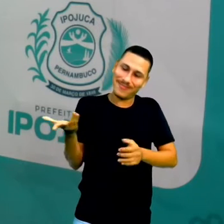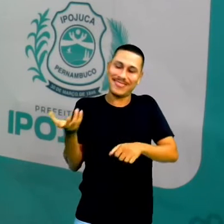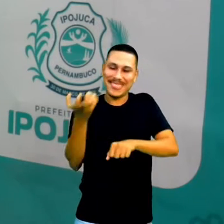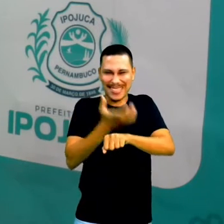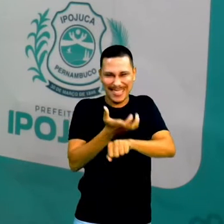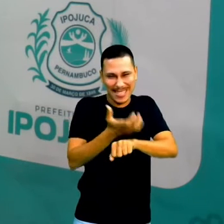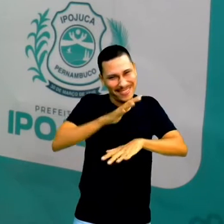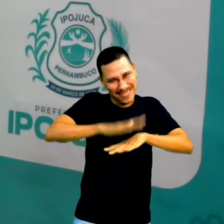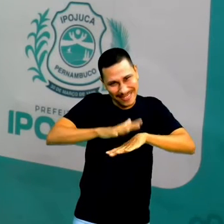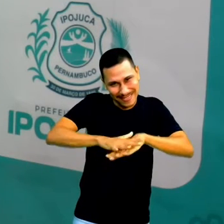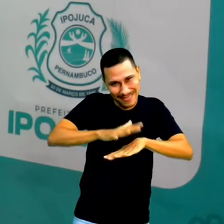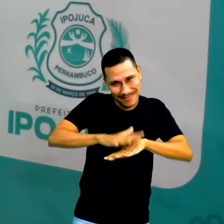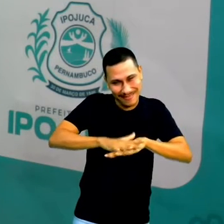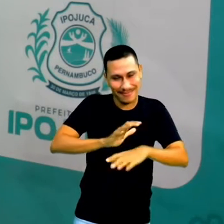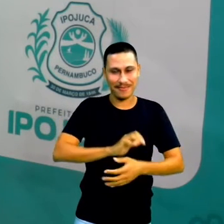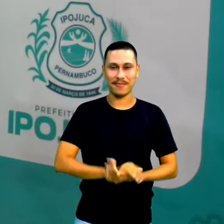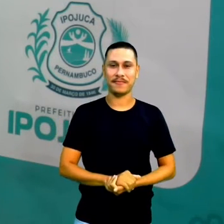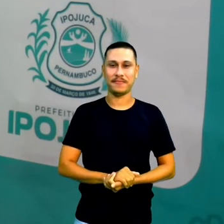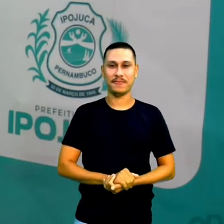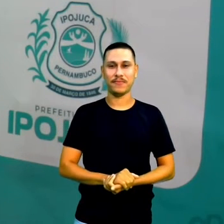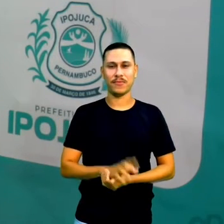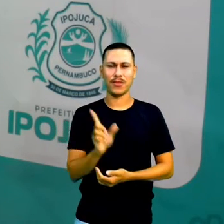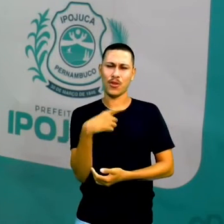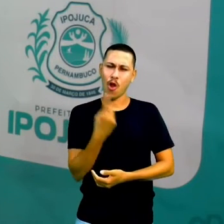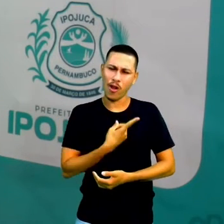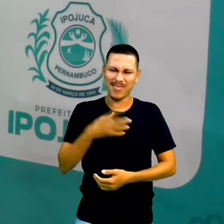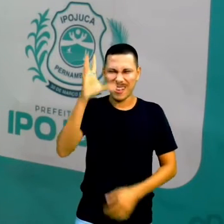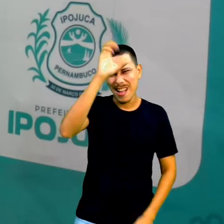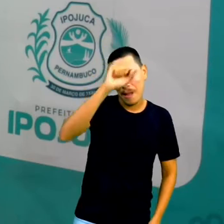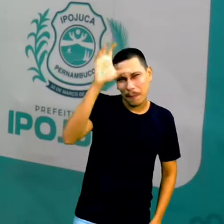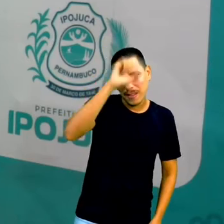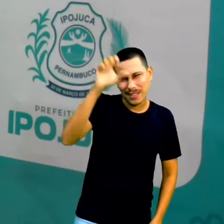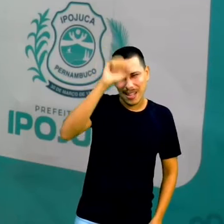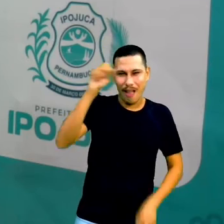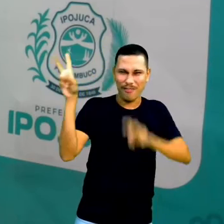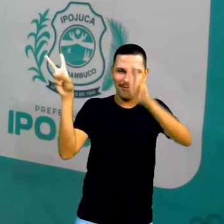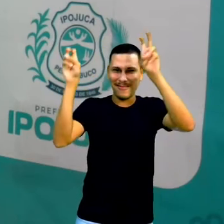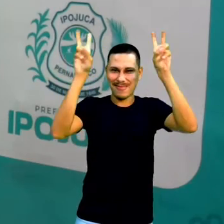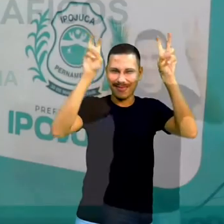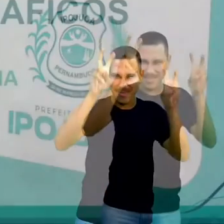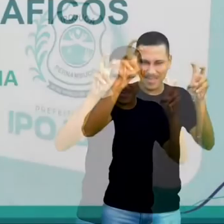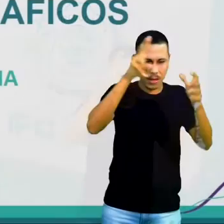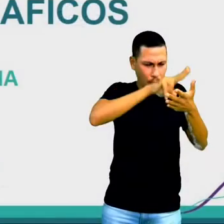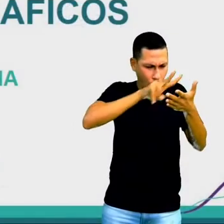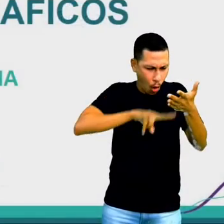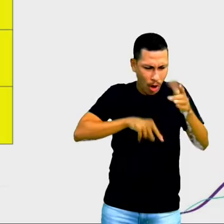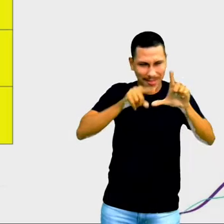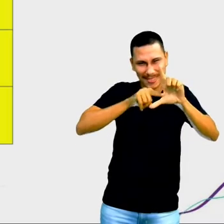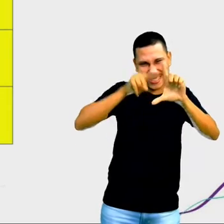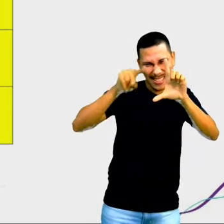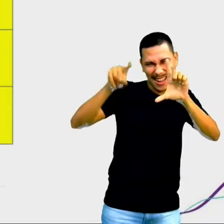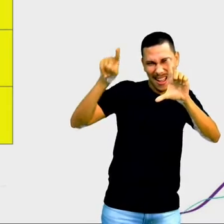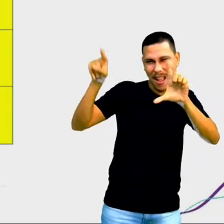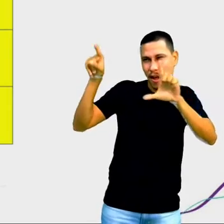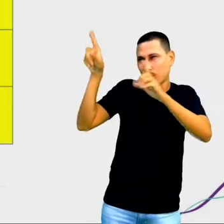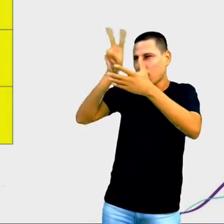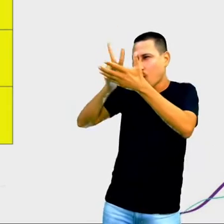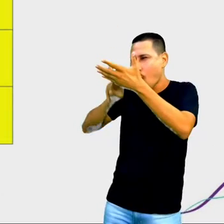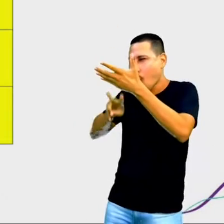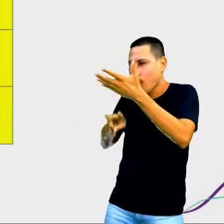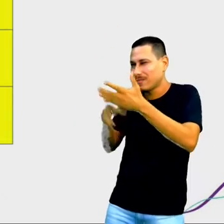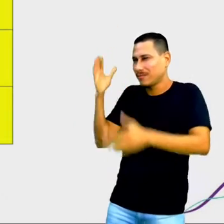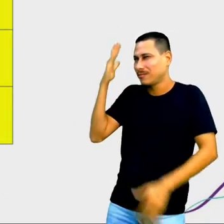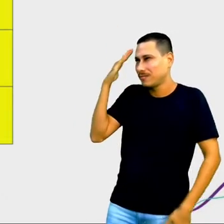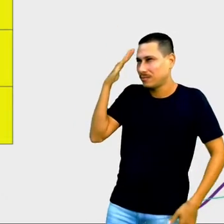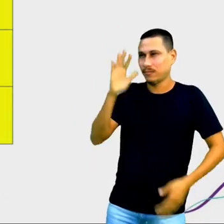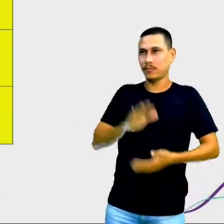de matemática. Iremos fazer leitura de gráficos.